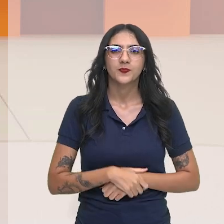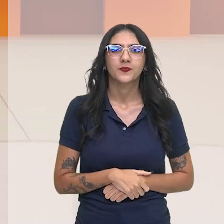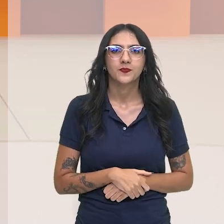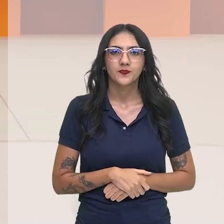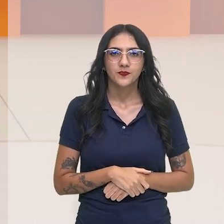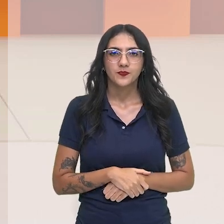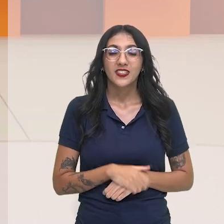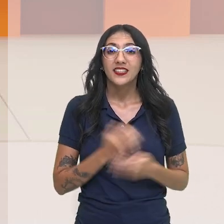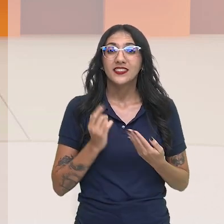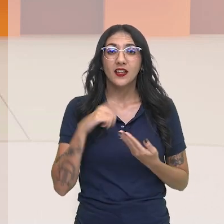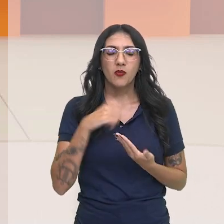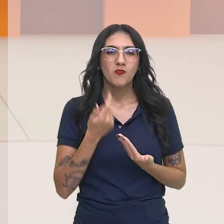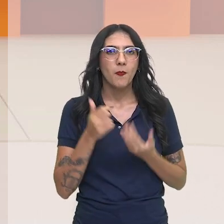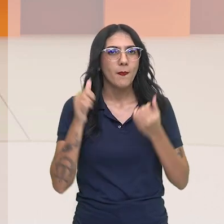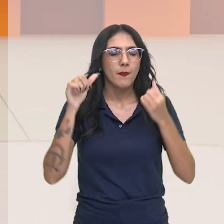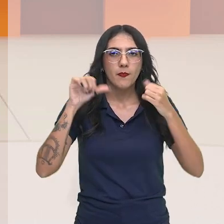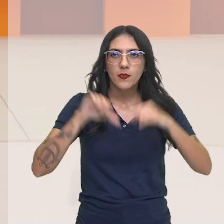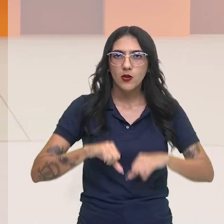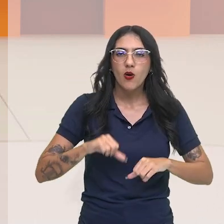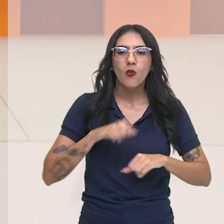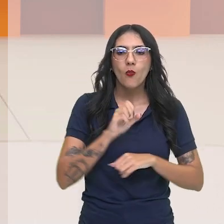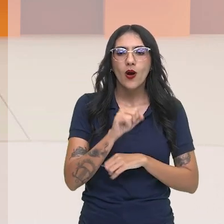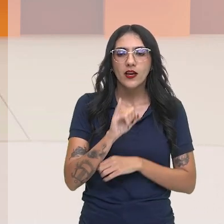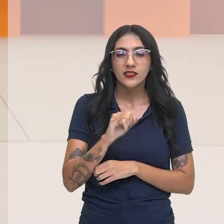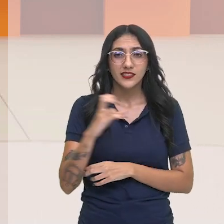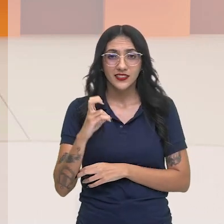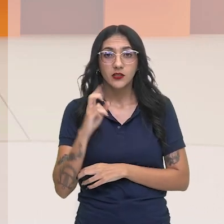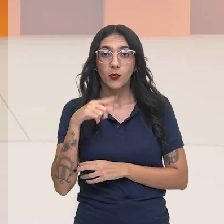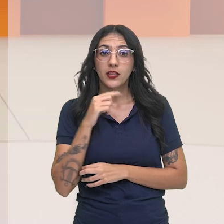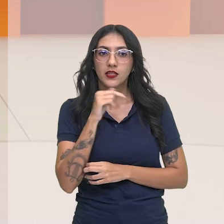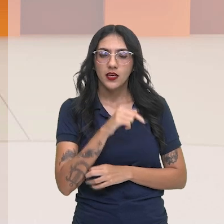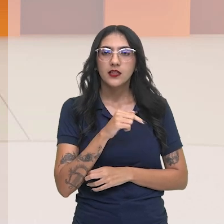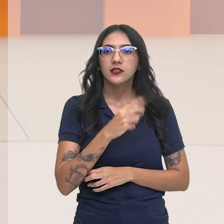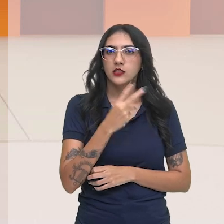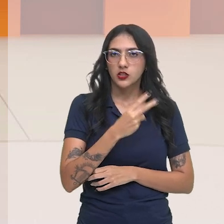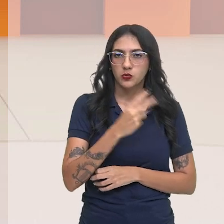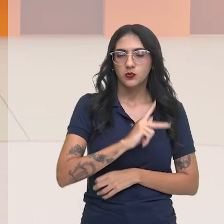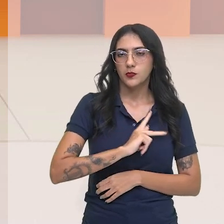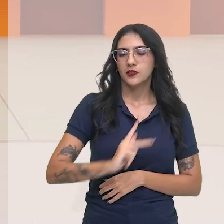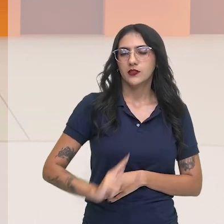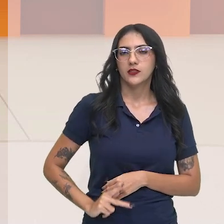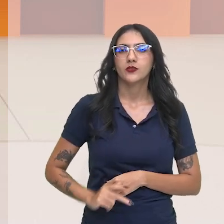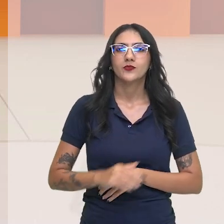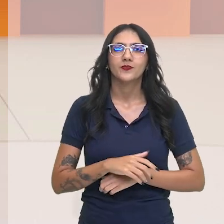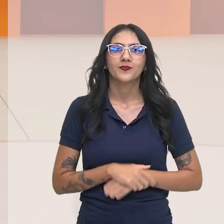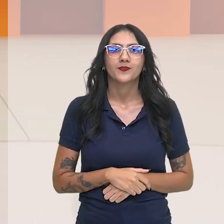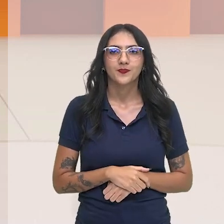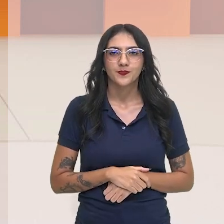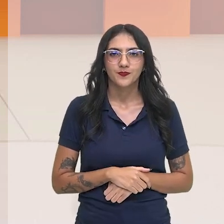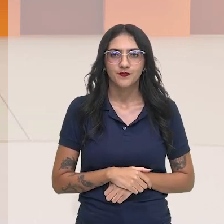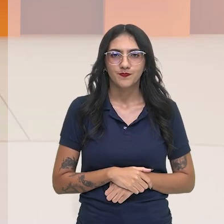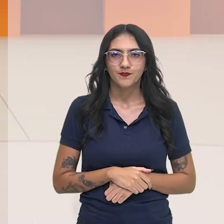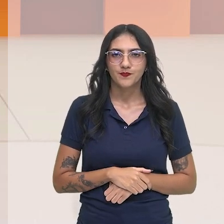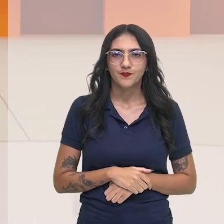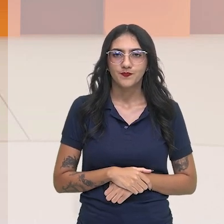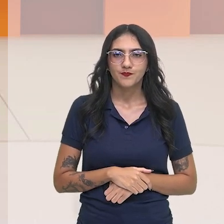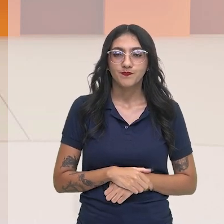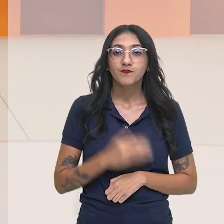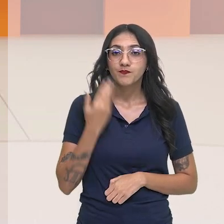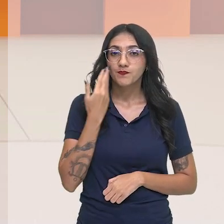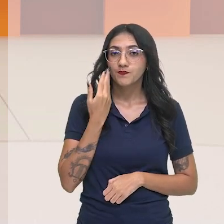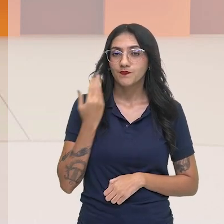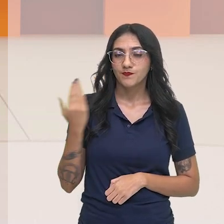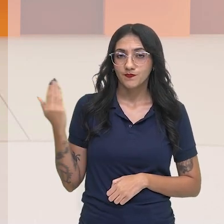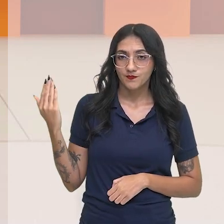Então, o pior ato institucional vai ser durante o governo do Costa e Silva, tá bem? O próximo governante vai ser o